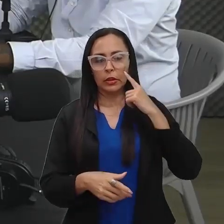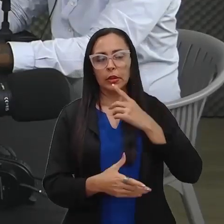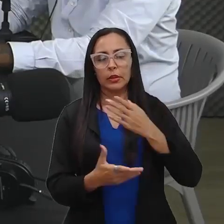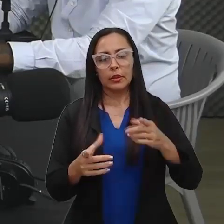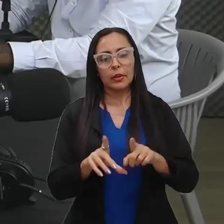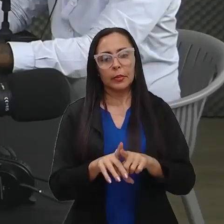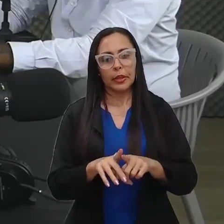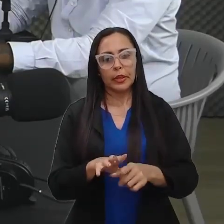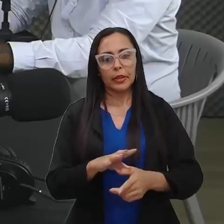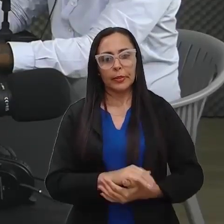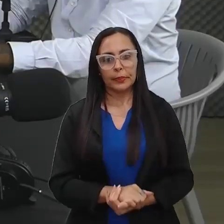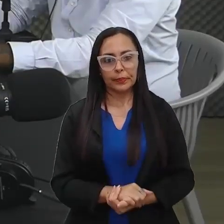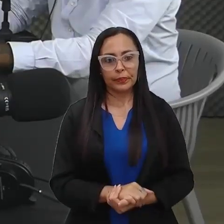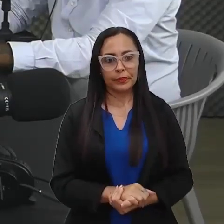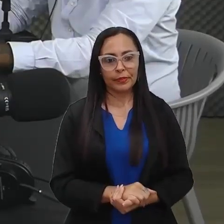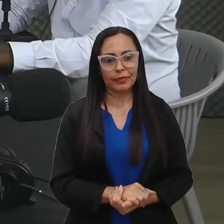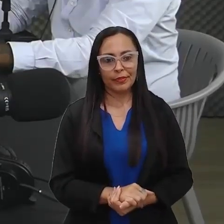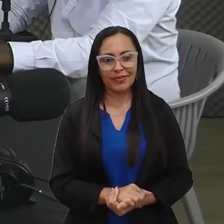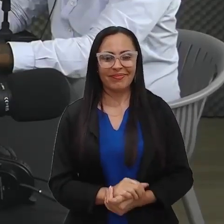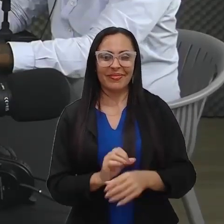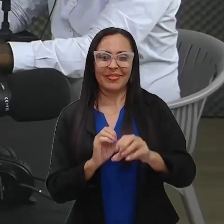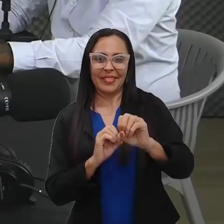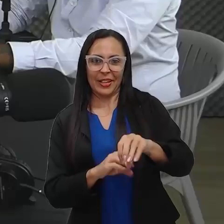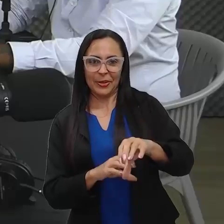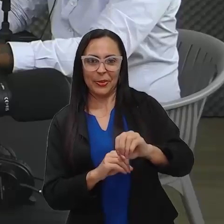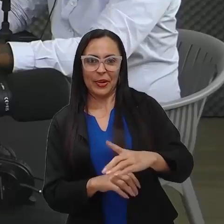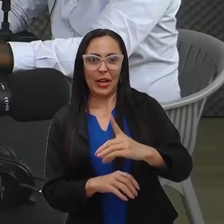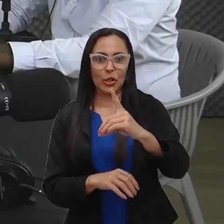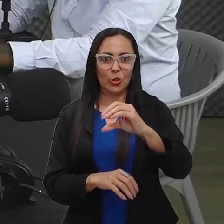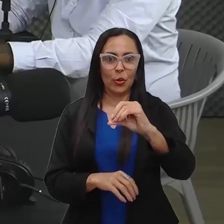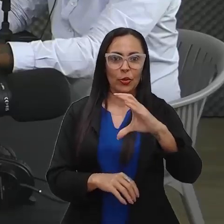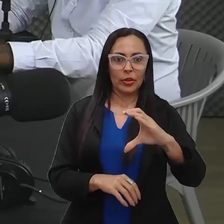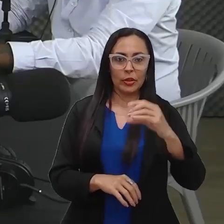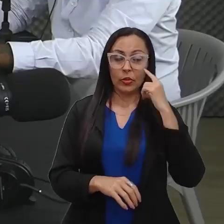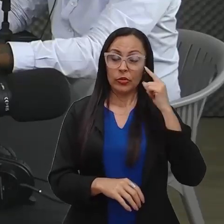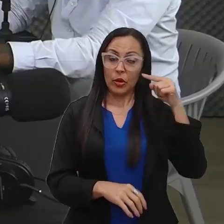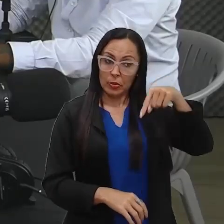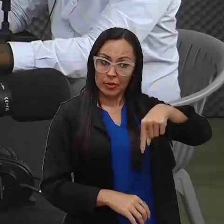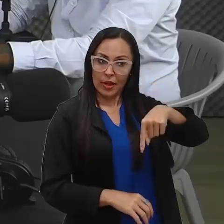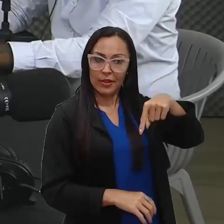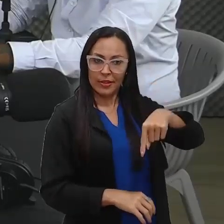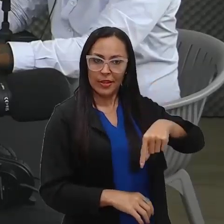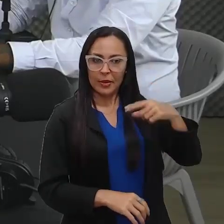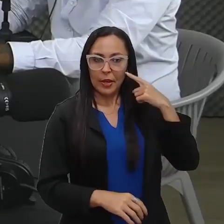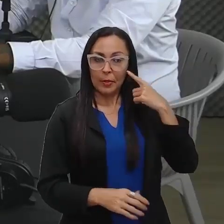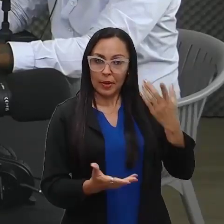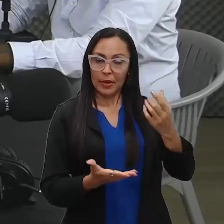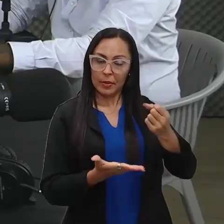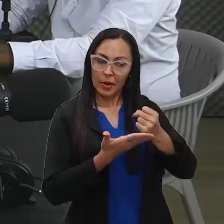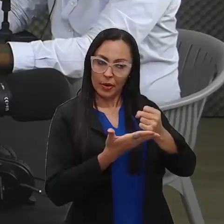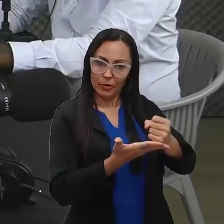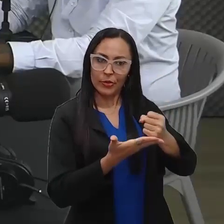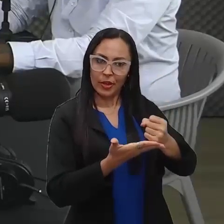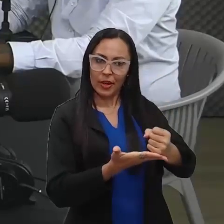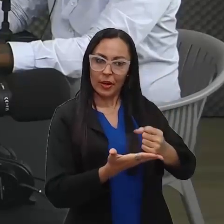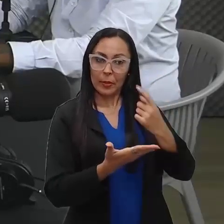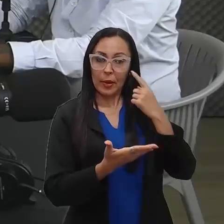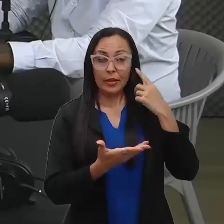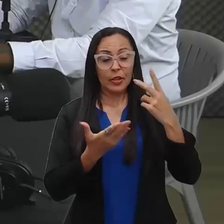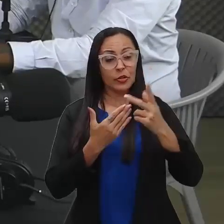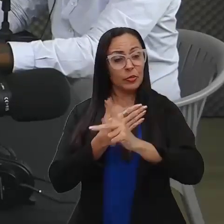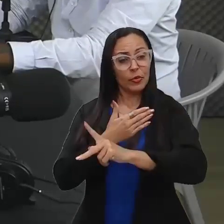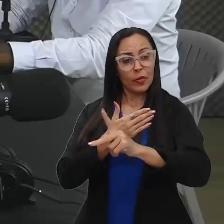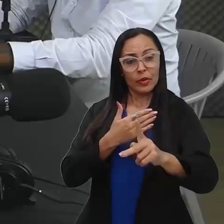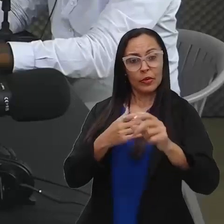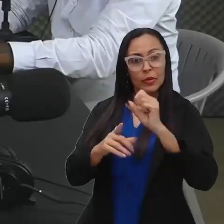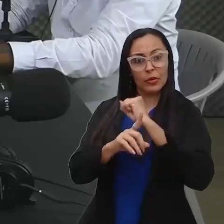tecla, né? Está aqui a Educadoc. Nós estamos aqui também para trazer um pouco de contribuição para que esses educadores e a